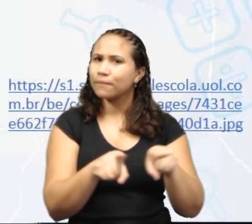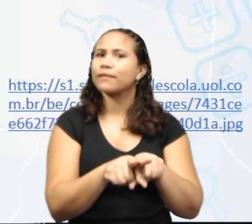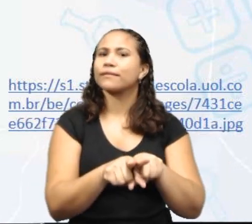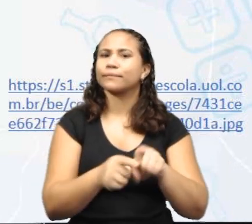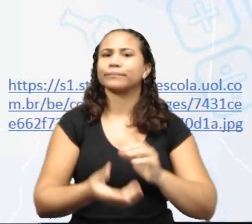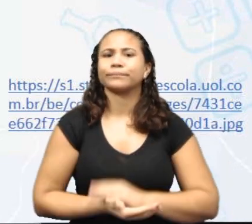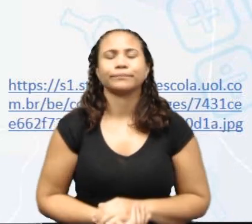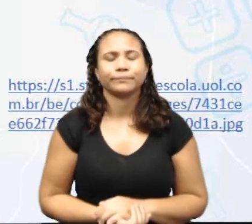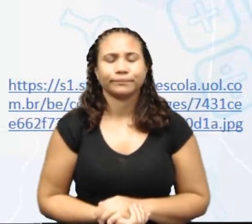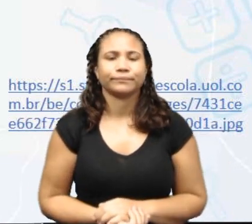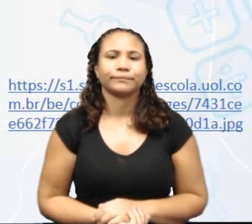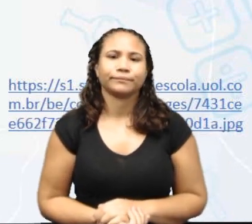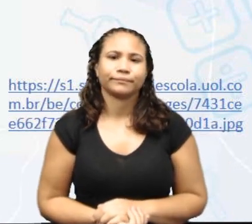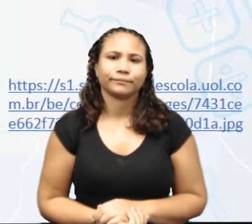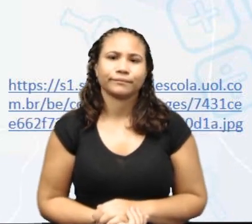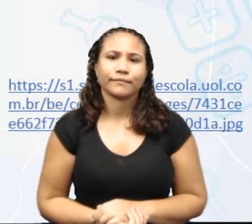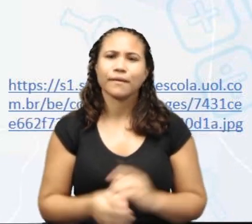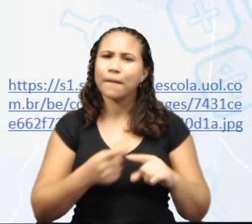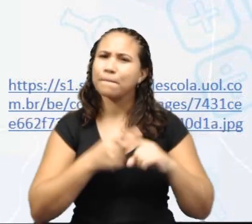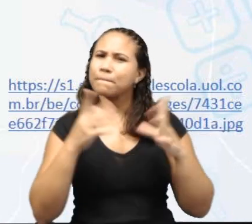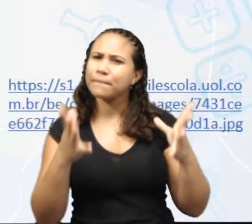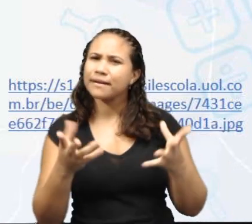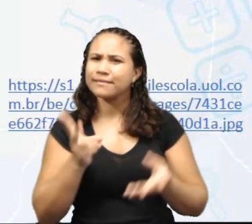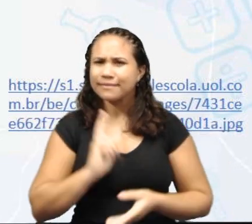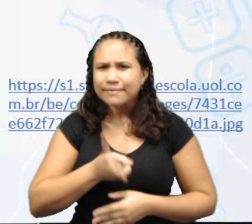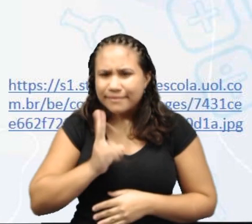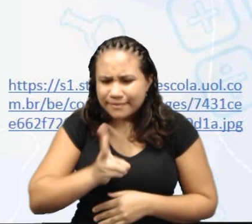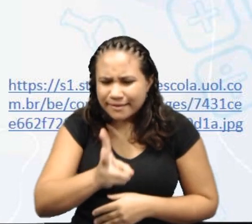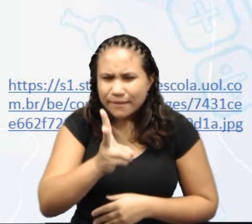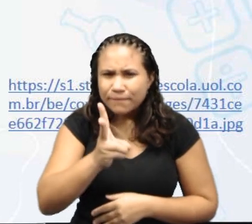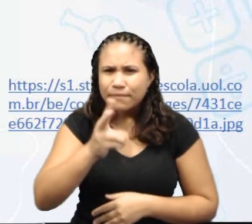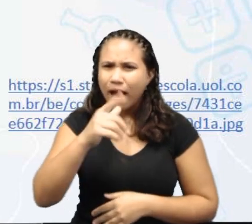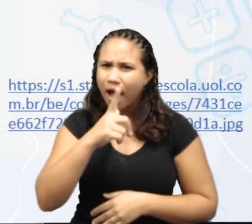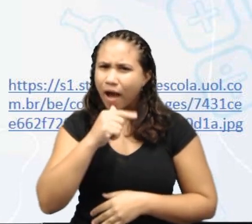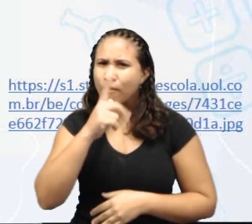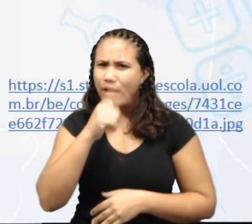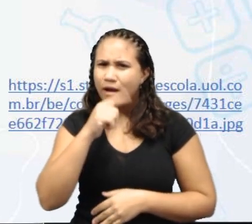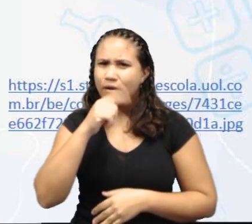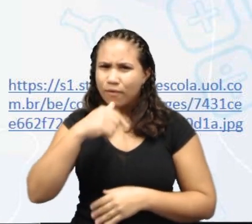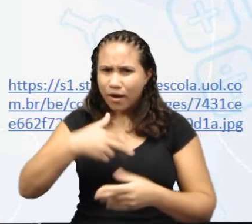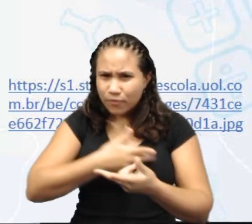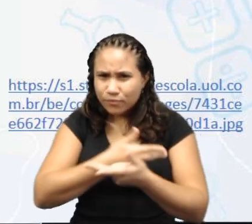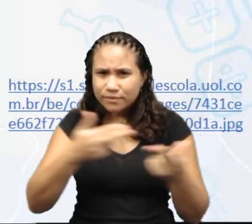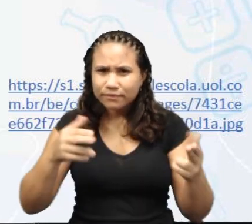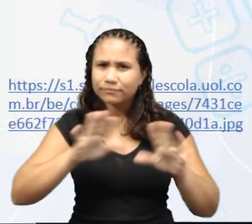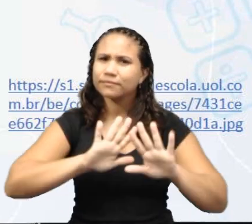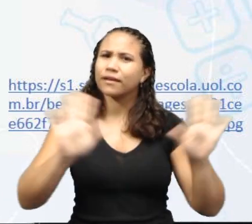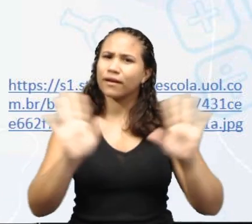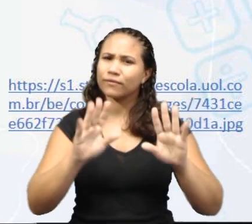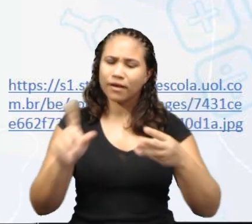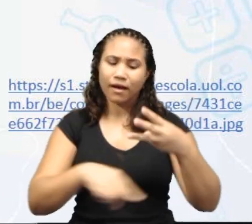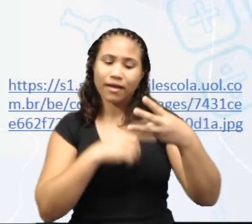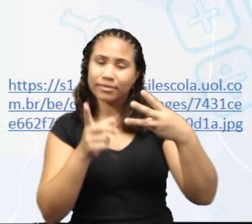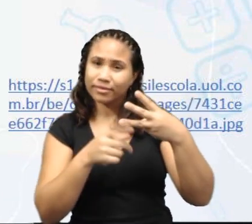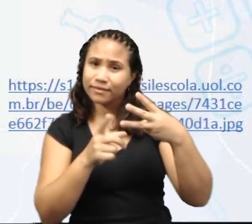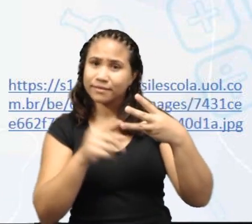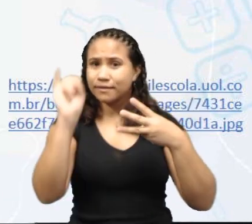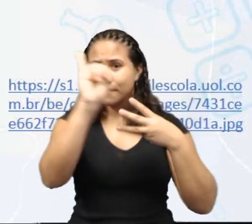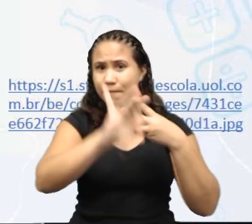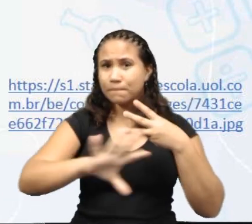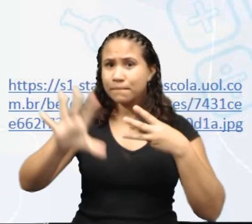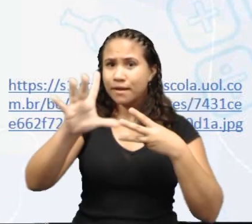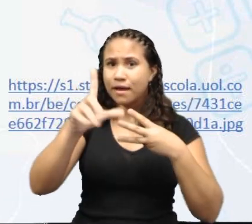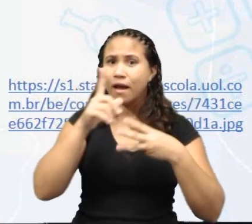mistura homogênea. Mas nem sempre as misturas são líquidas. Por exemplo, essa terceira imagem daí são tubos